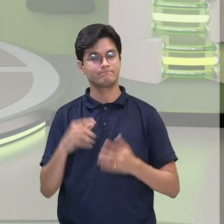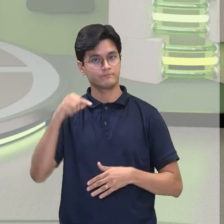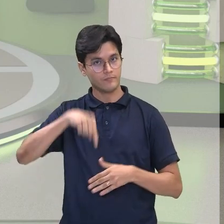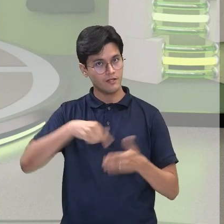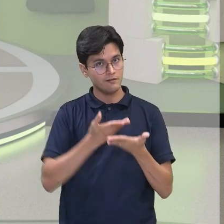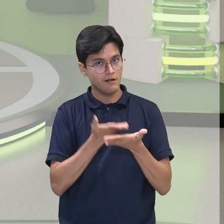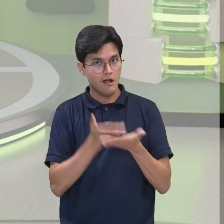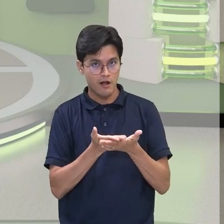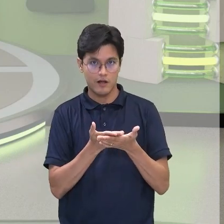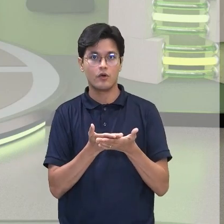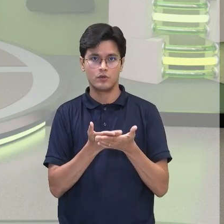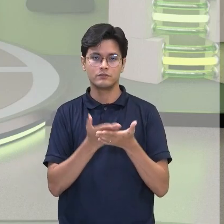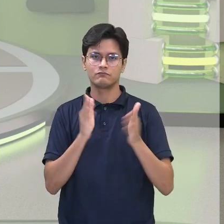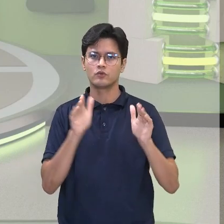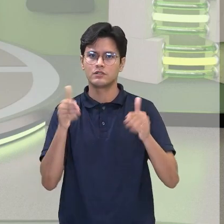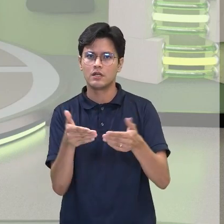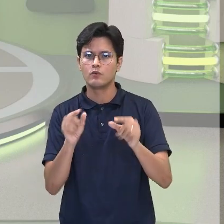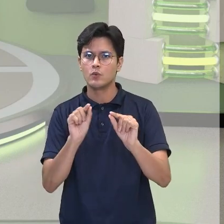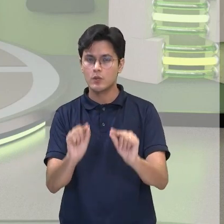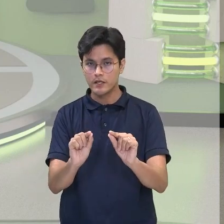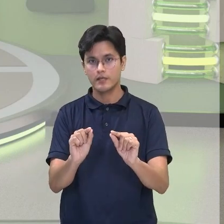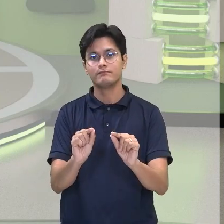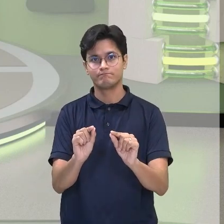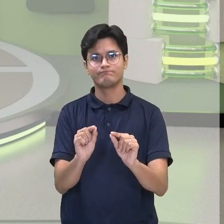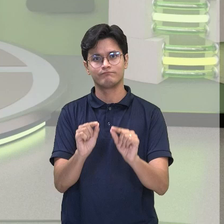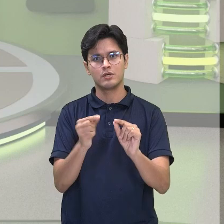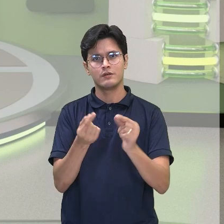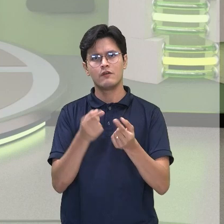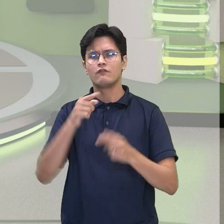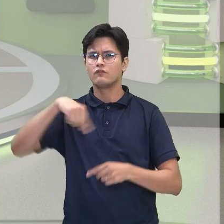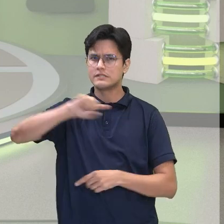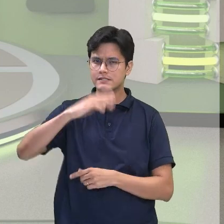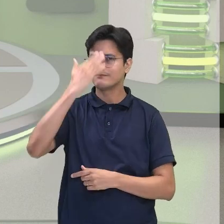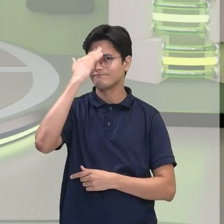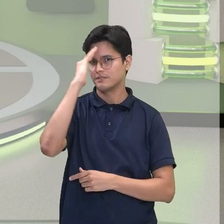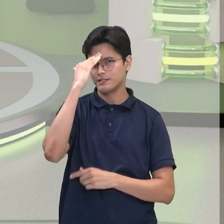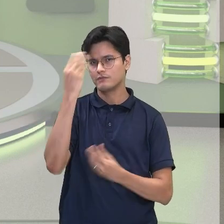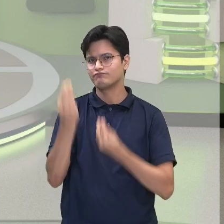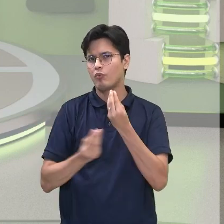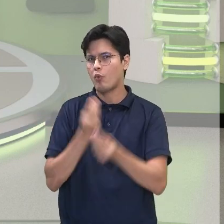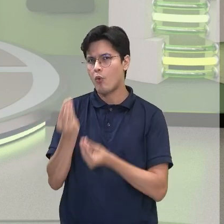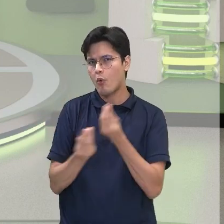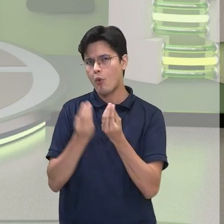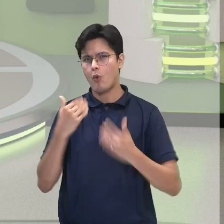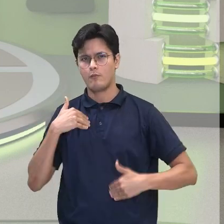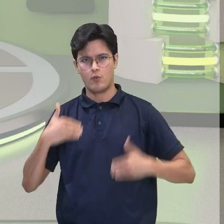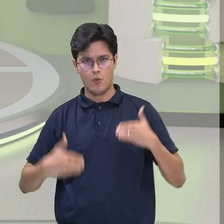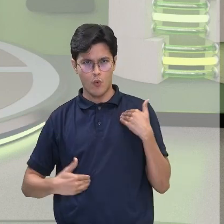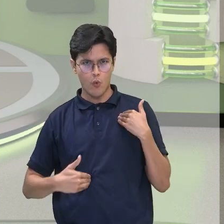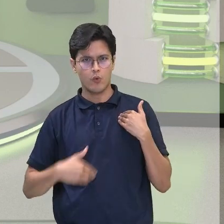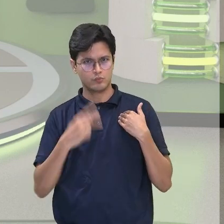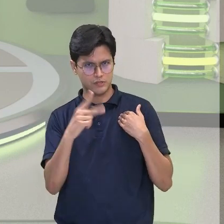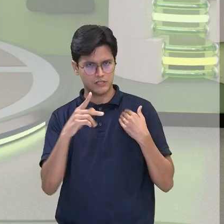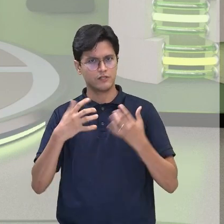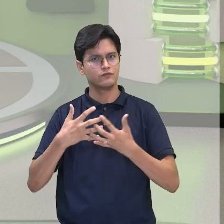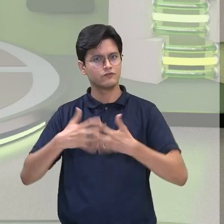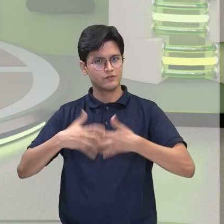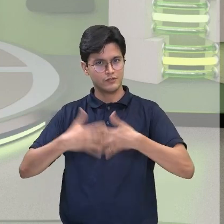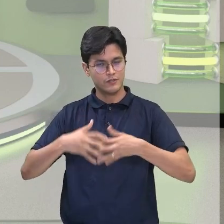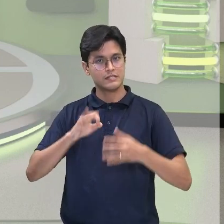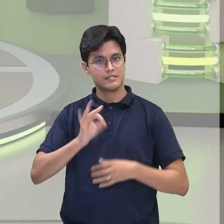voltadas para o exemplo do corpo humano, para você entender um pouquinho como o seu corpo funciona. Quando cuidamos